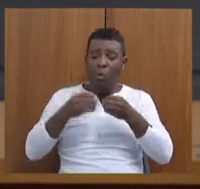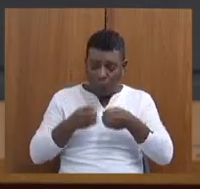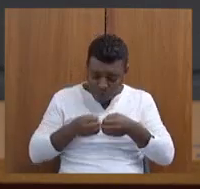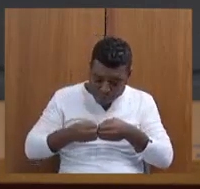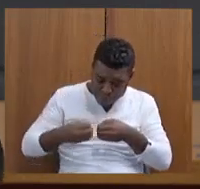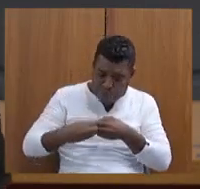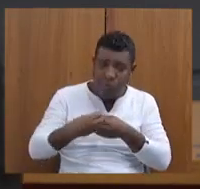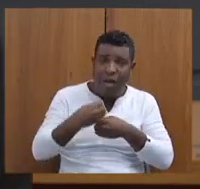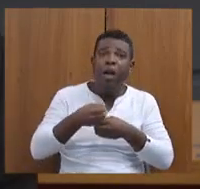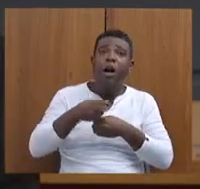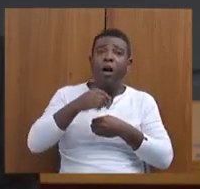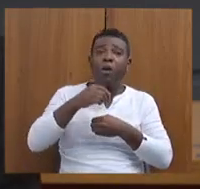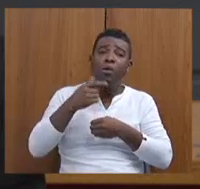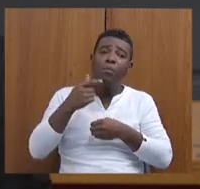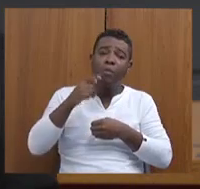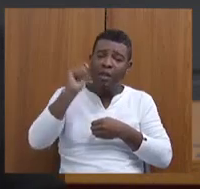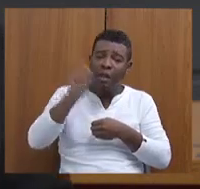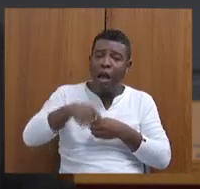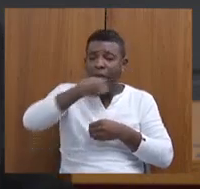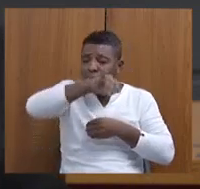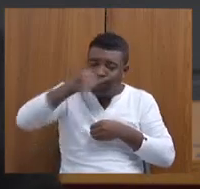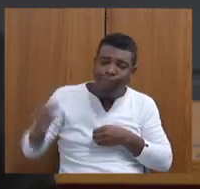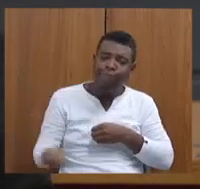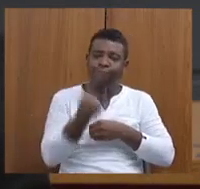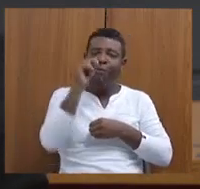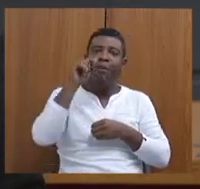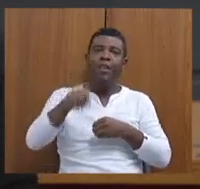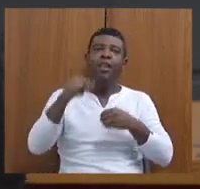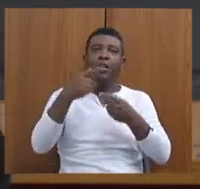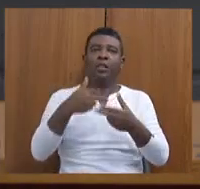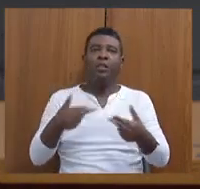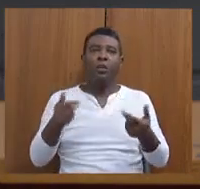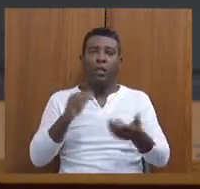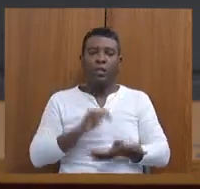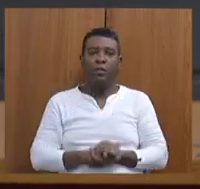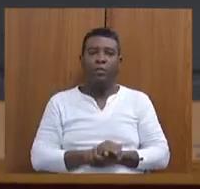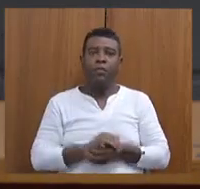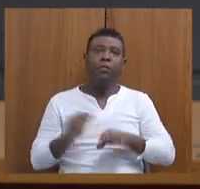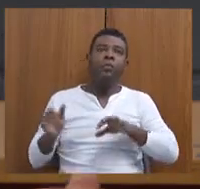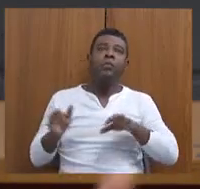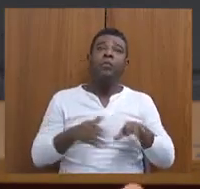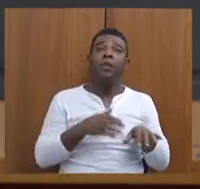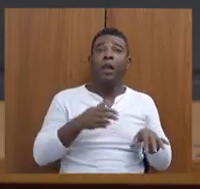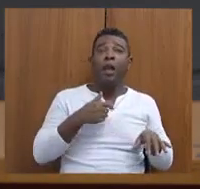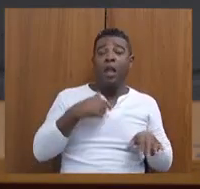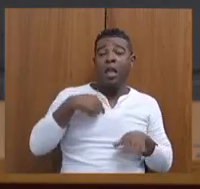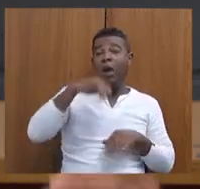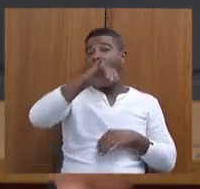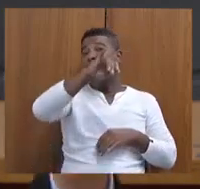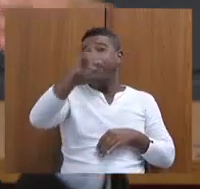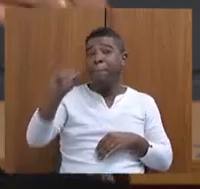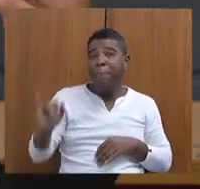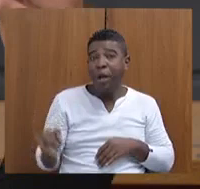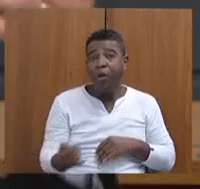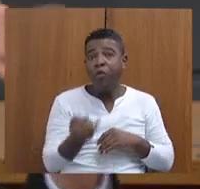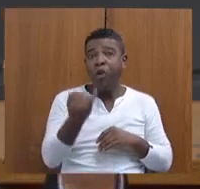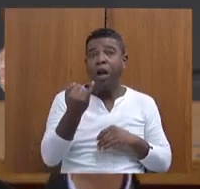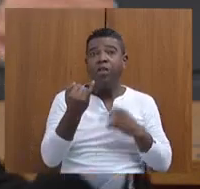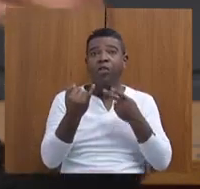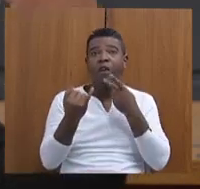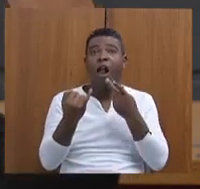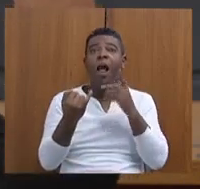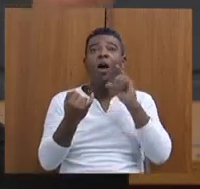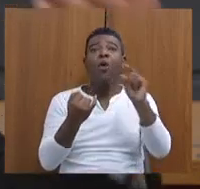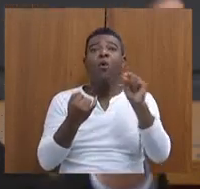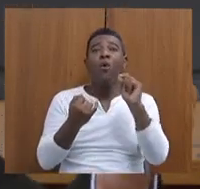e aqui eu aproveito né não poderia deixar de aproveitar Para sinalizar que aqui essa região